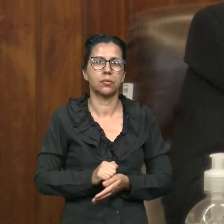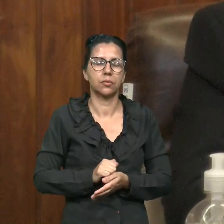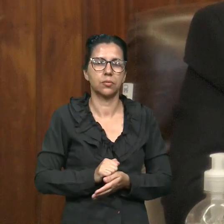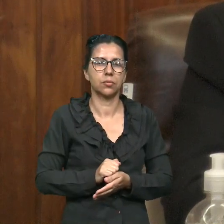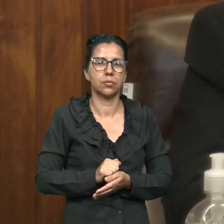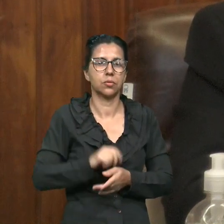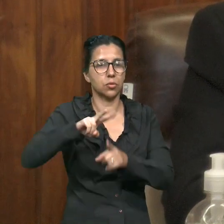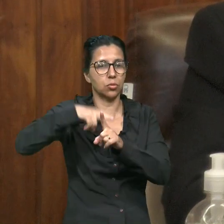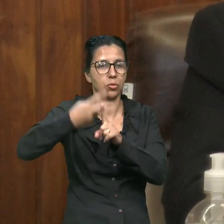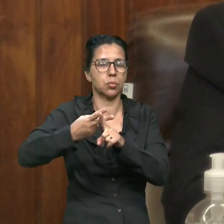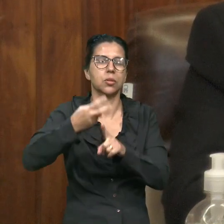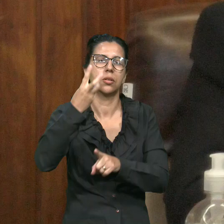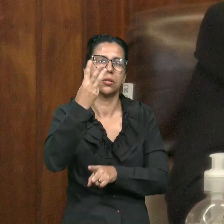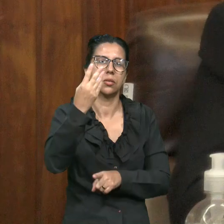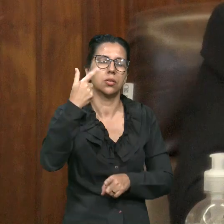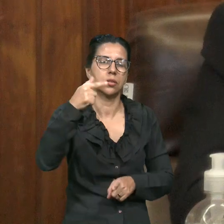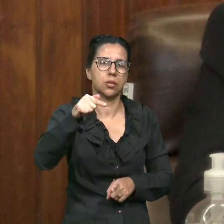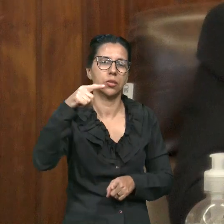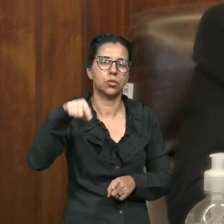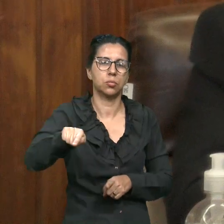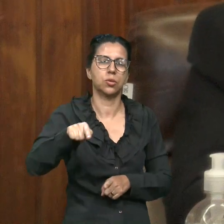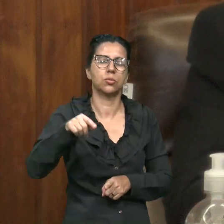R$ 322.924,48. Aditivo,